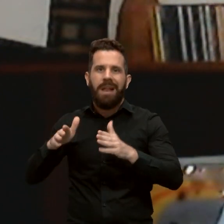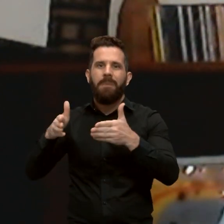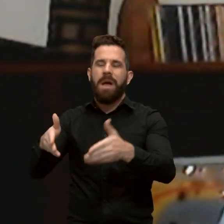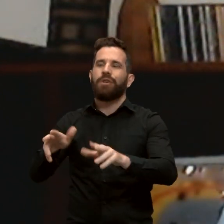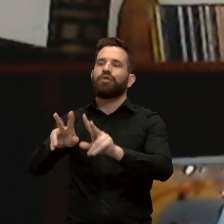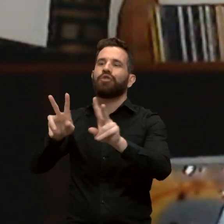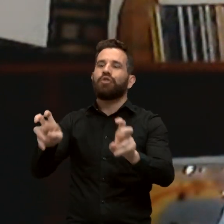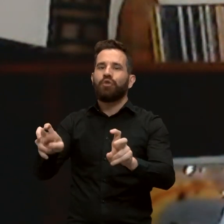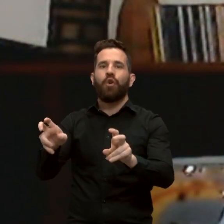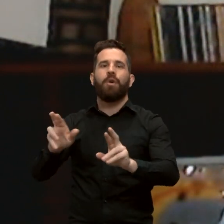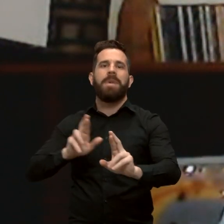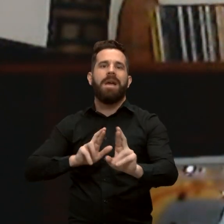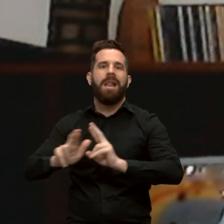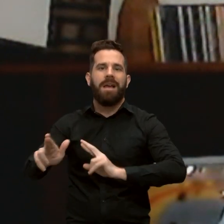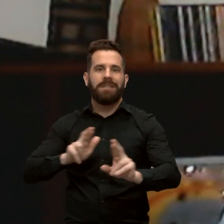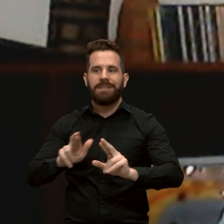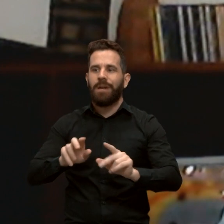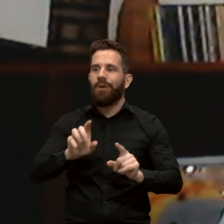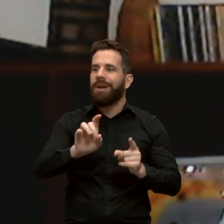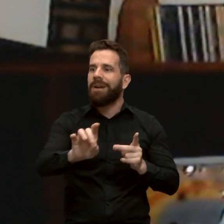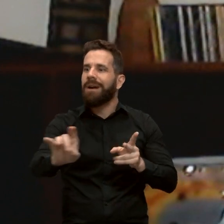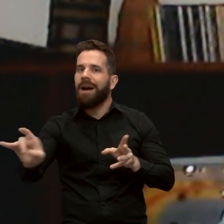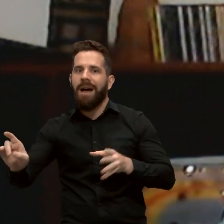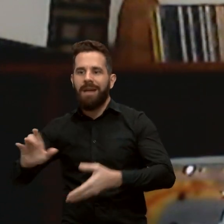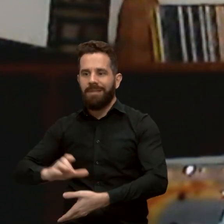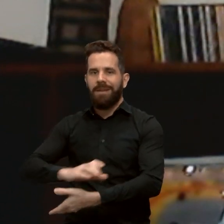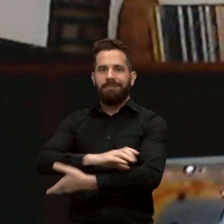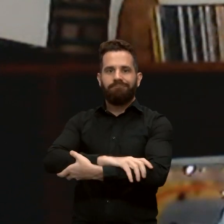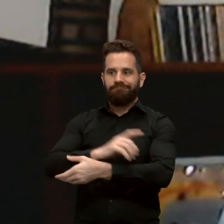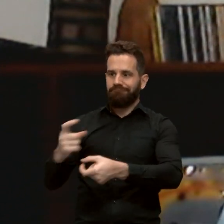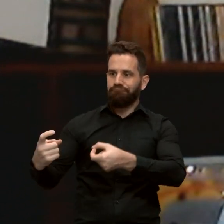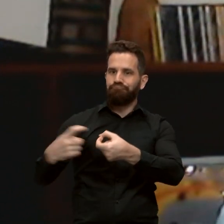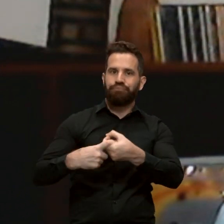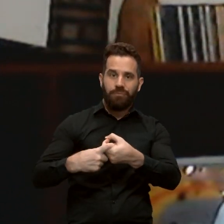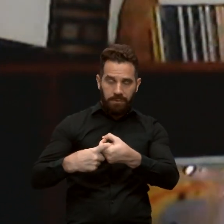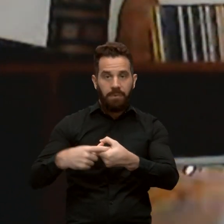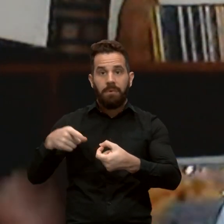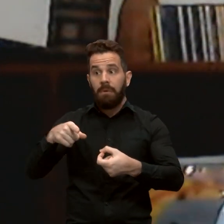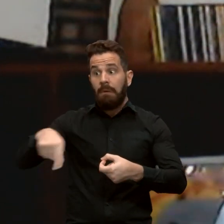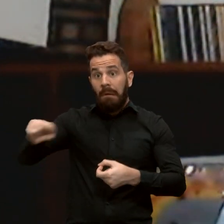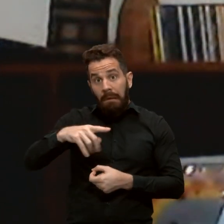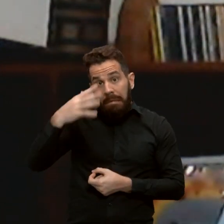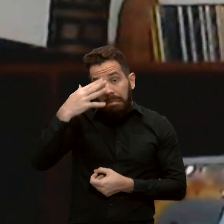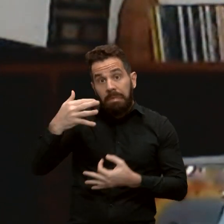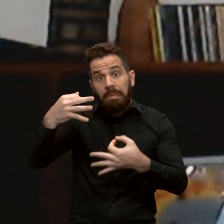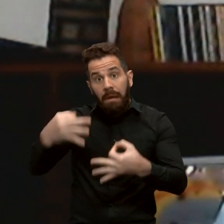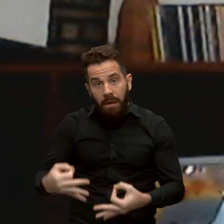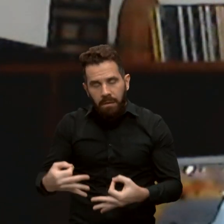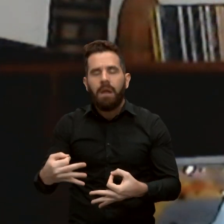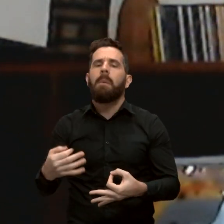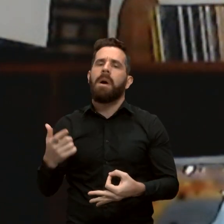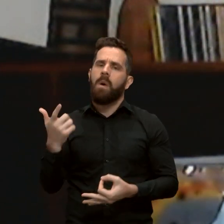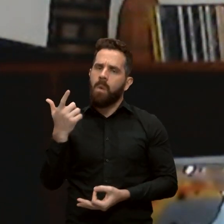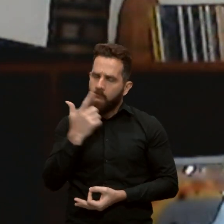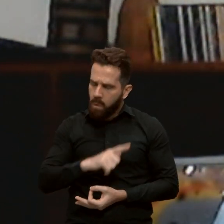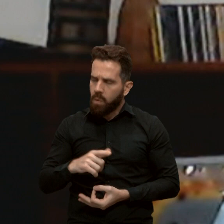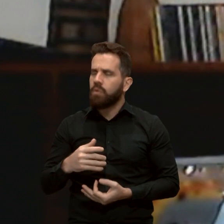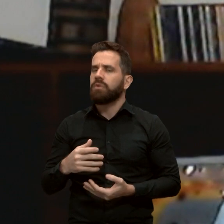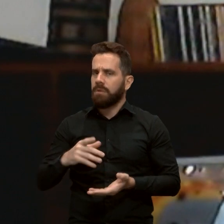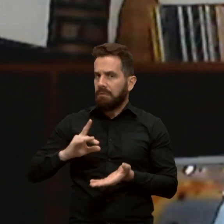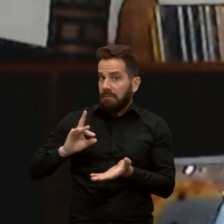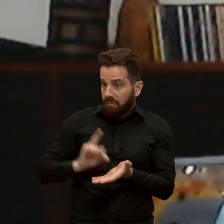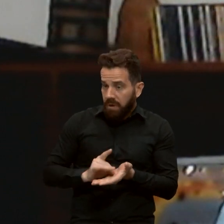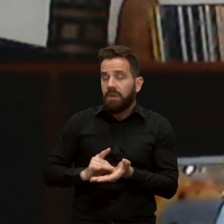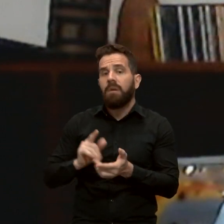relações internas entre os cooperados, para que haja um perfeito entendimento e que ali possa realmente haver as